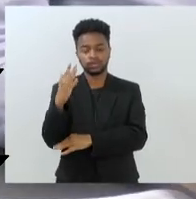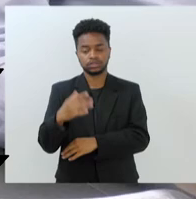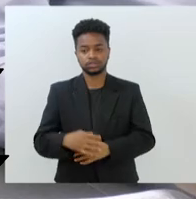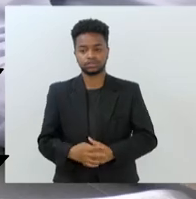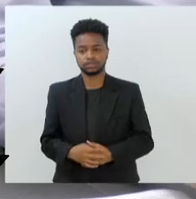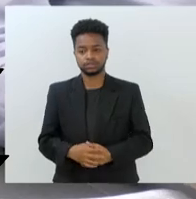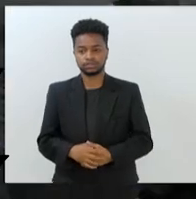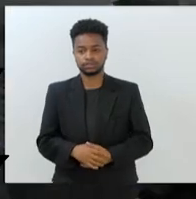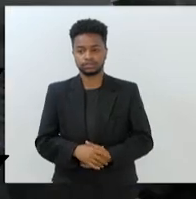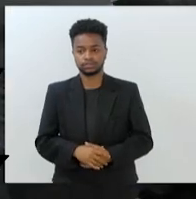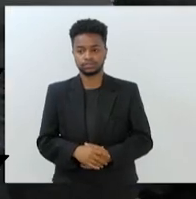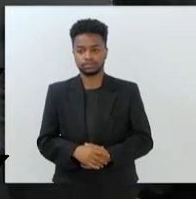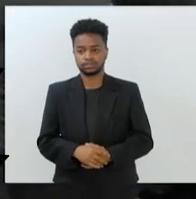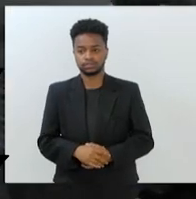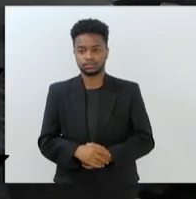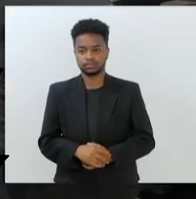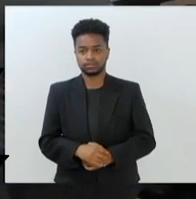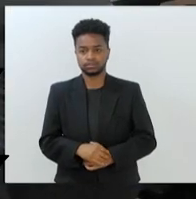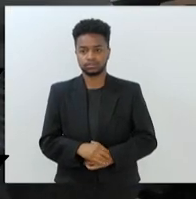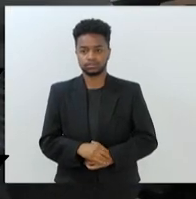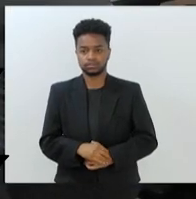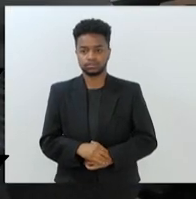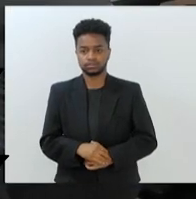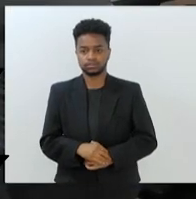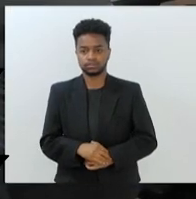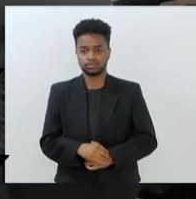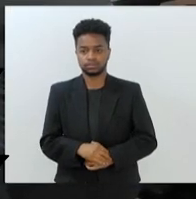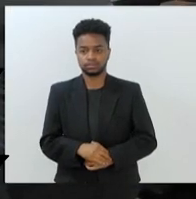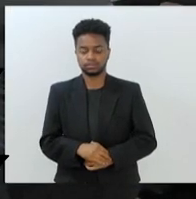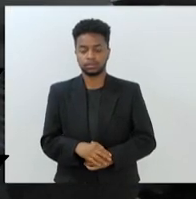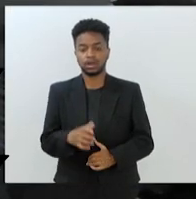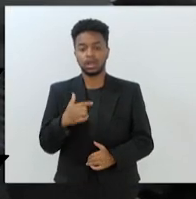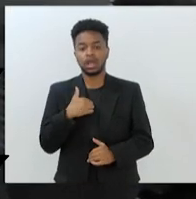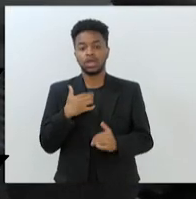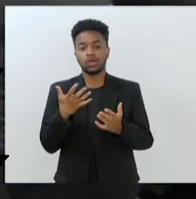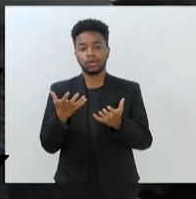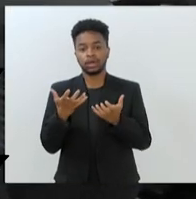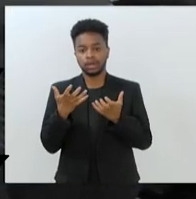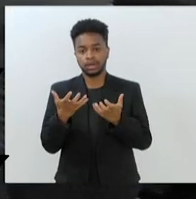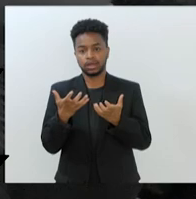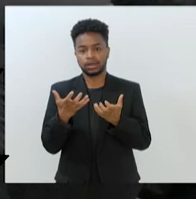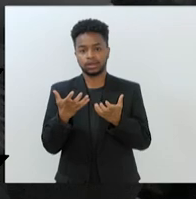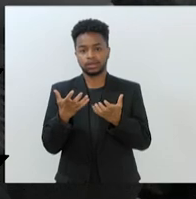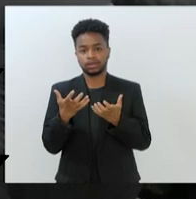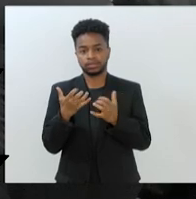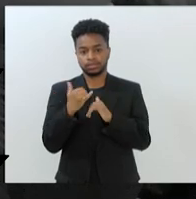presidente. Deputado Luiz Paulo. Deputado Mink. Deputado Cozzolino. Eu queria sustentar,